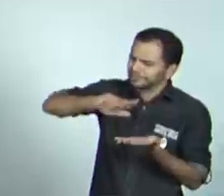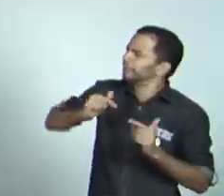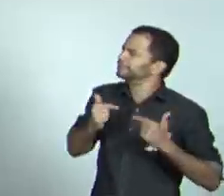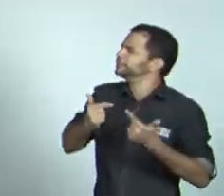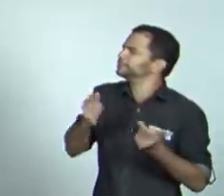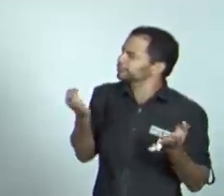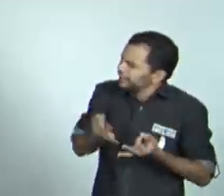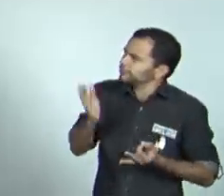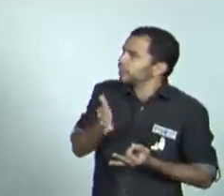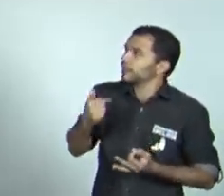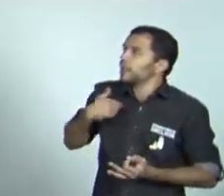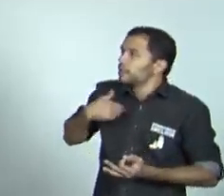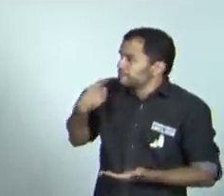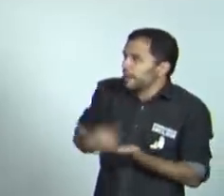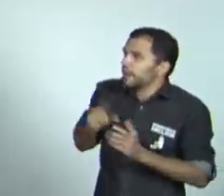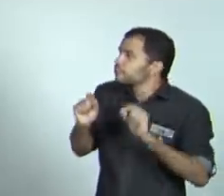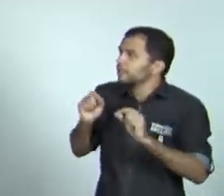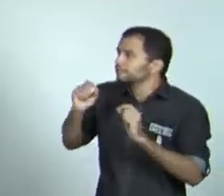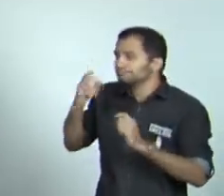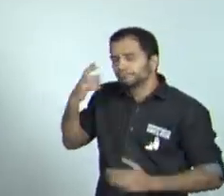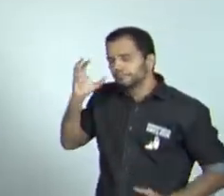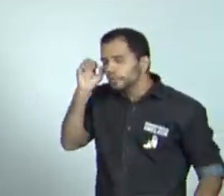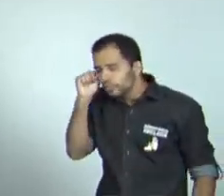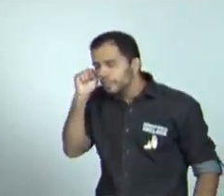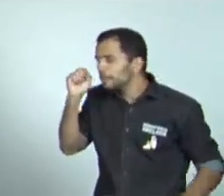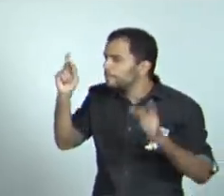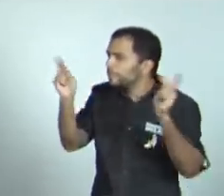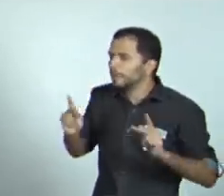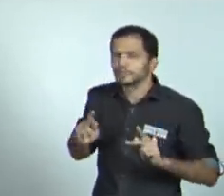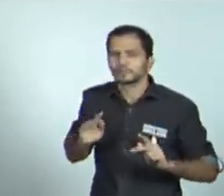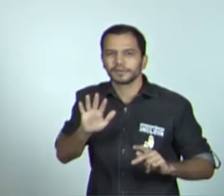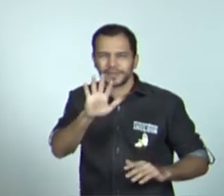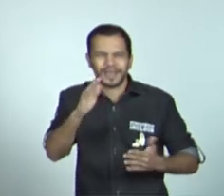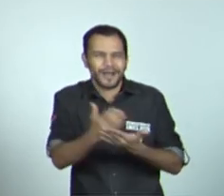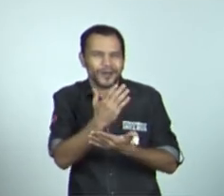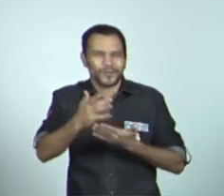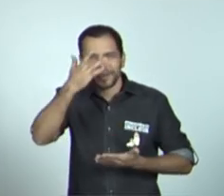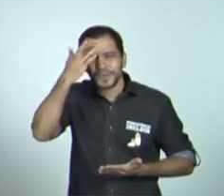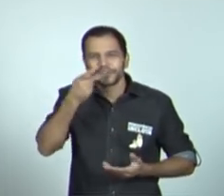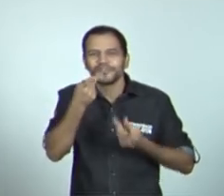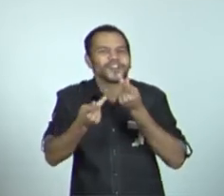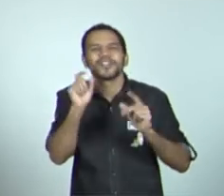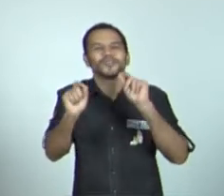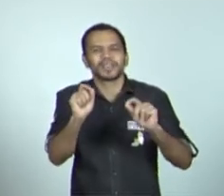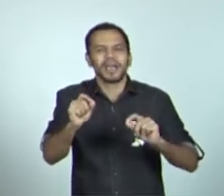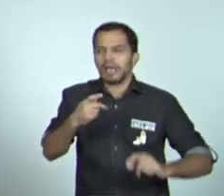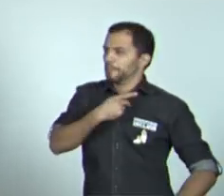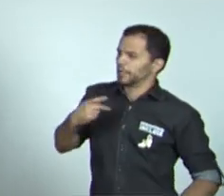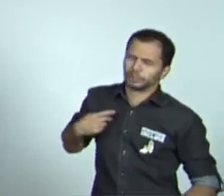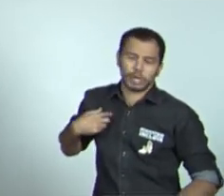senhor alguém pode ser mais pastor não conseguindo não tô conseguindo e nem dormir